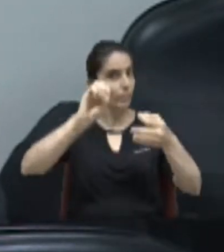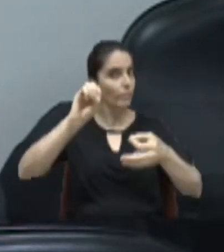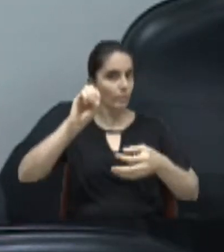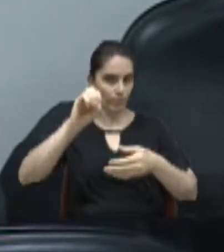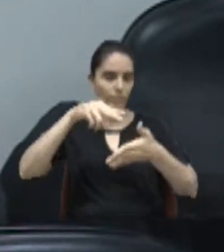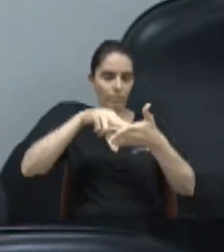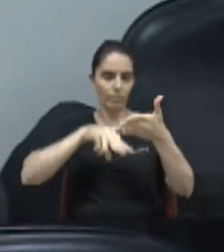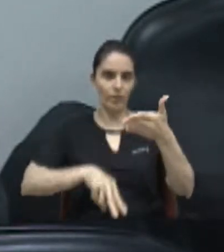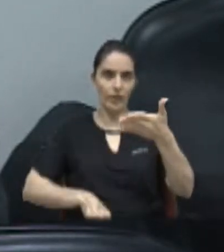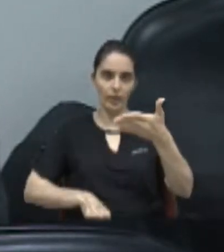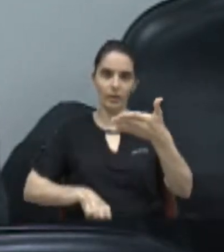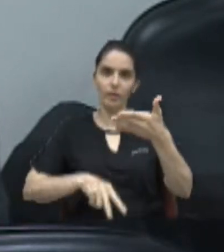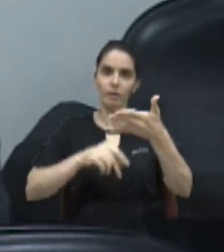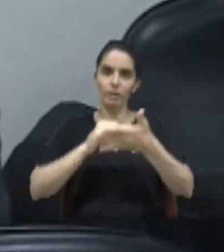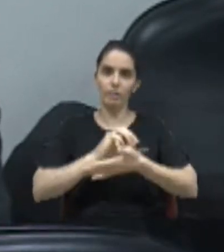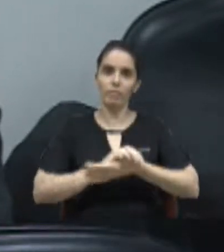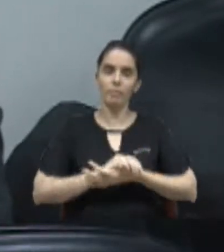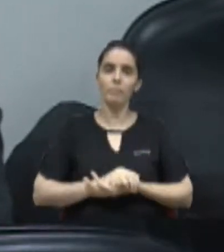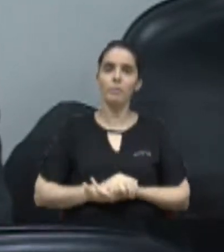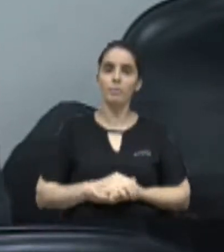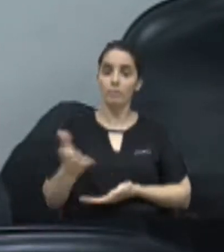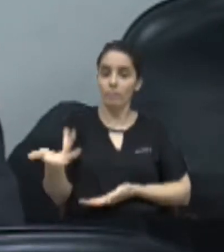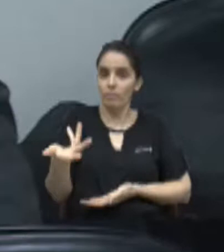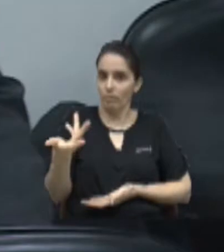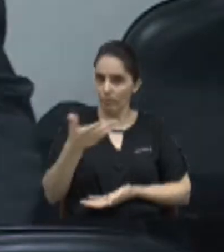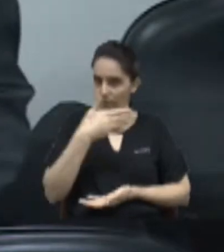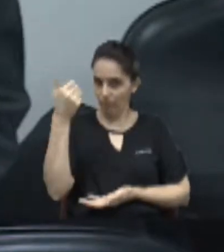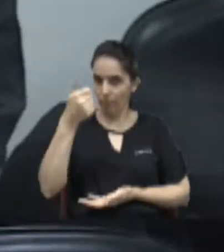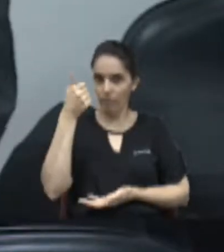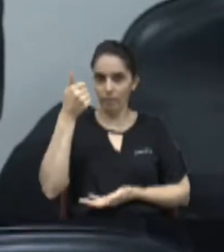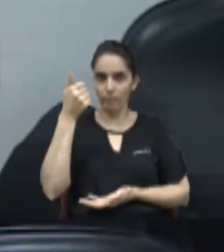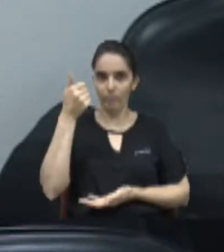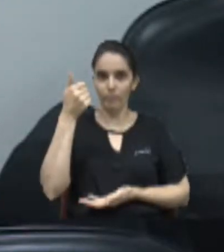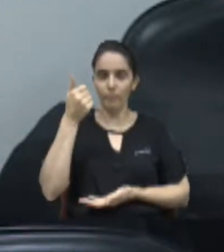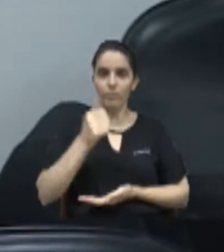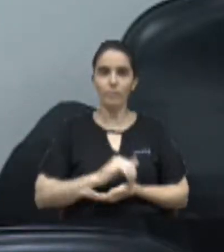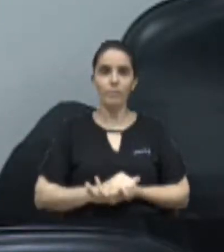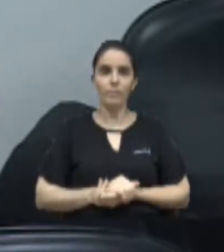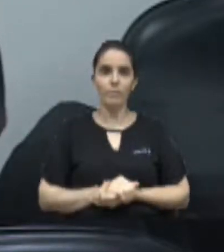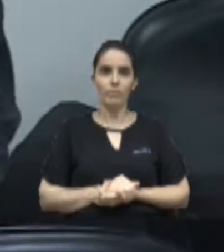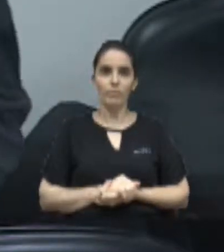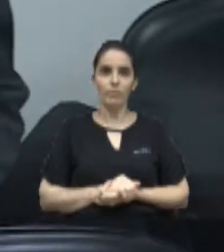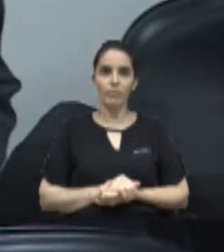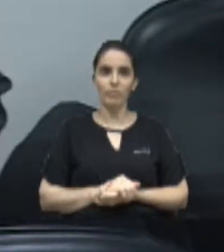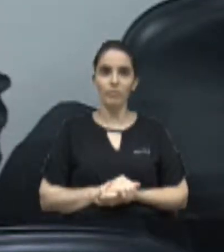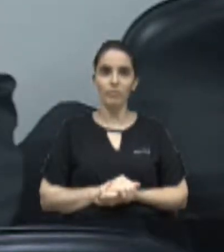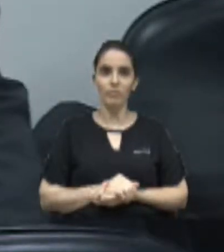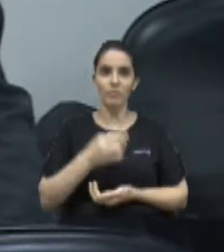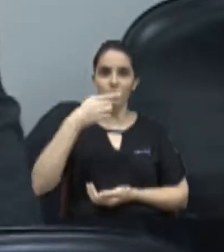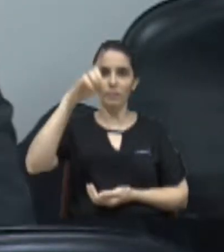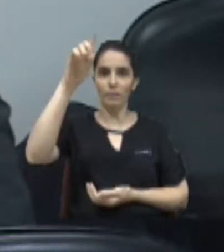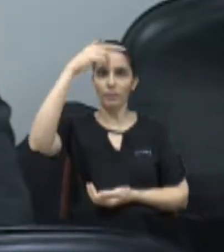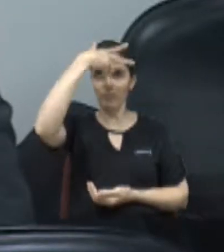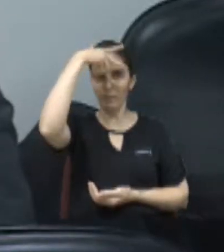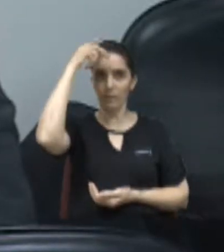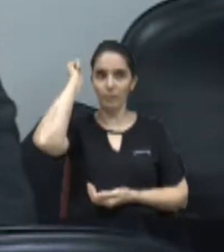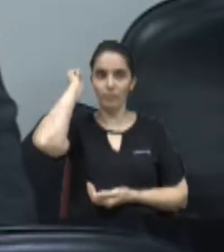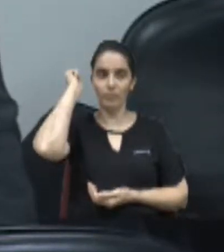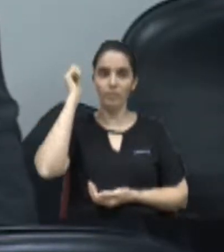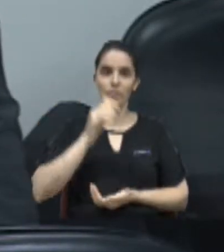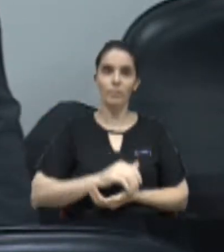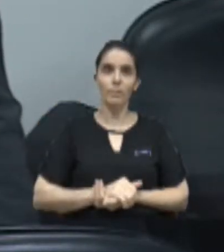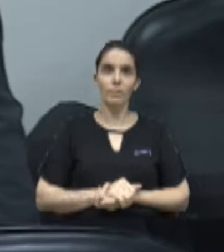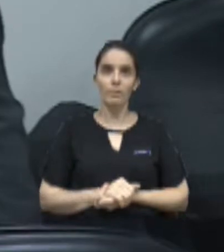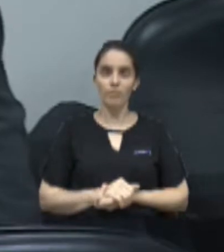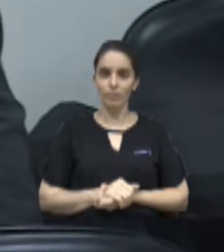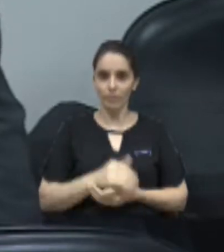ser lido, para que nós possamos agilizar e enviar isso ao Executivo para que venha uma resposta, para que a gente possa tomar ciência. Obrigado,